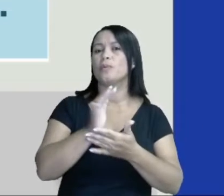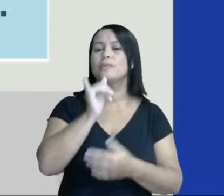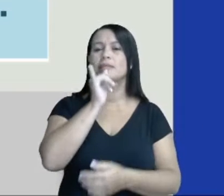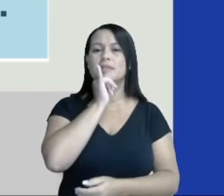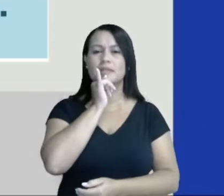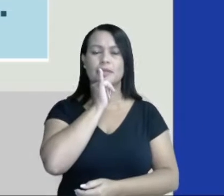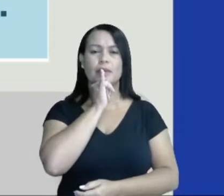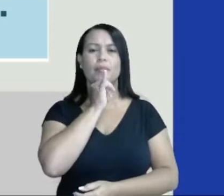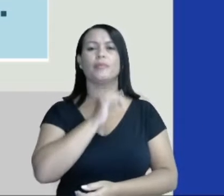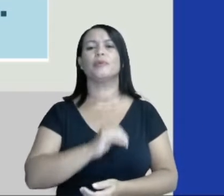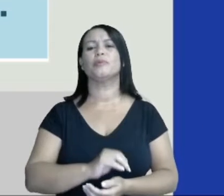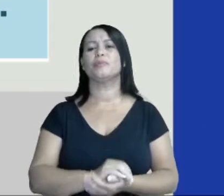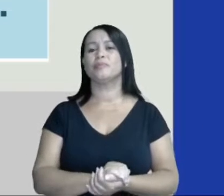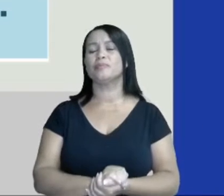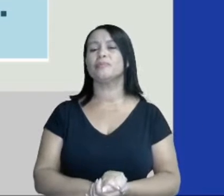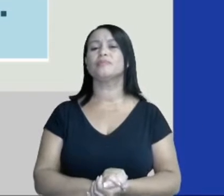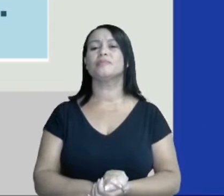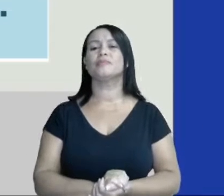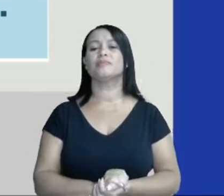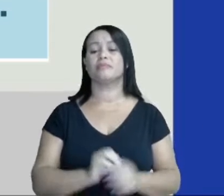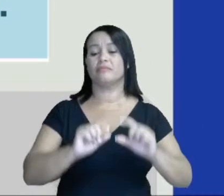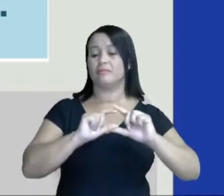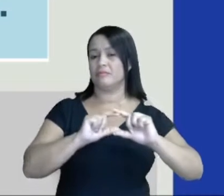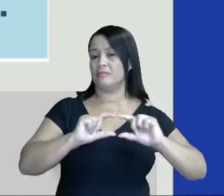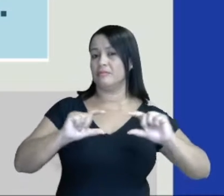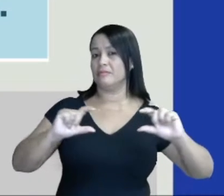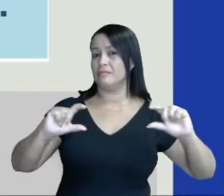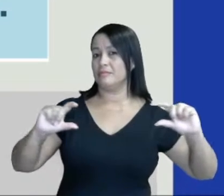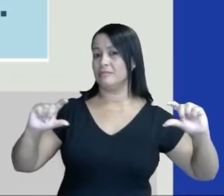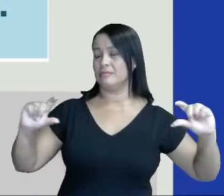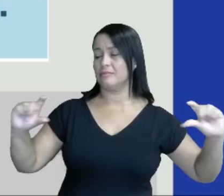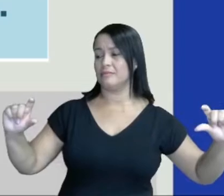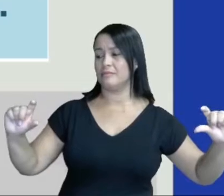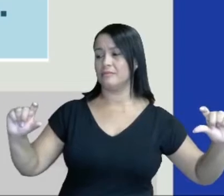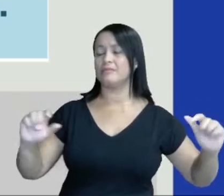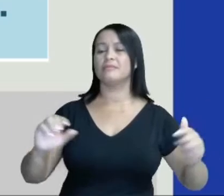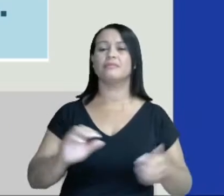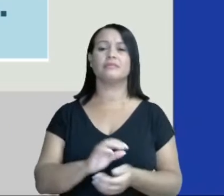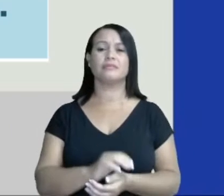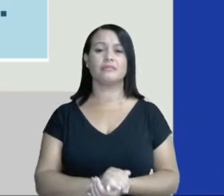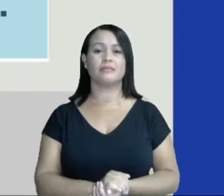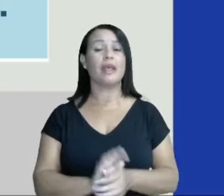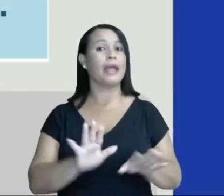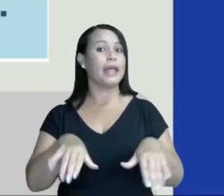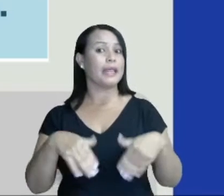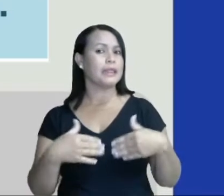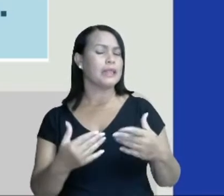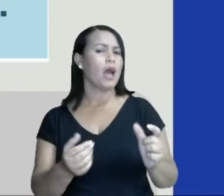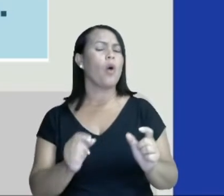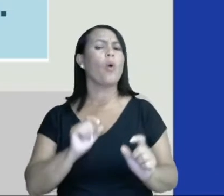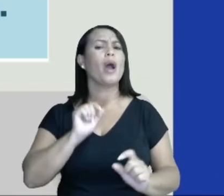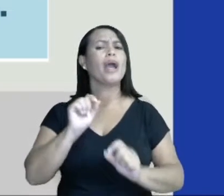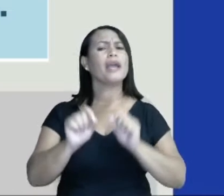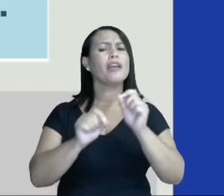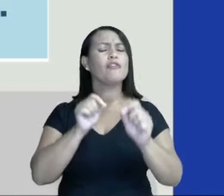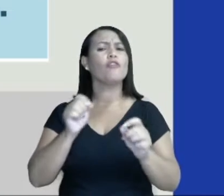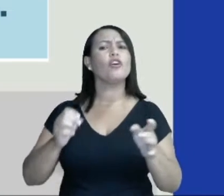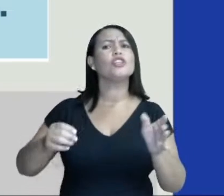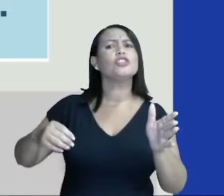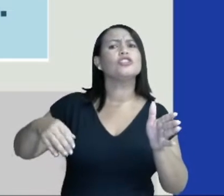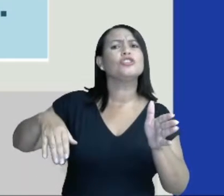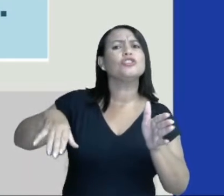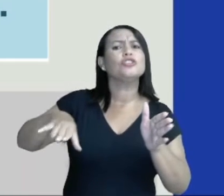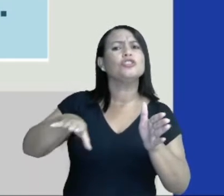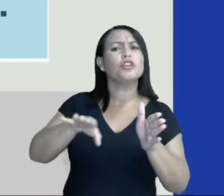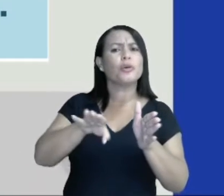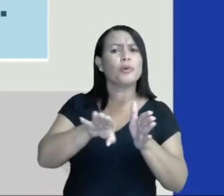Mis primas llegaram y las voy a ver mañana. Então, quem foi que